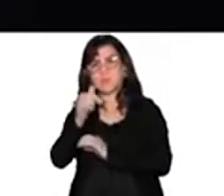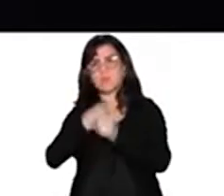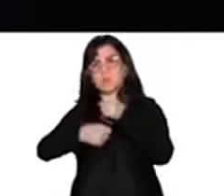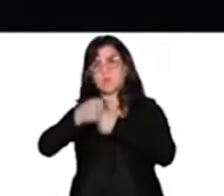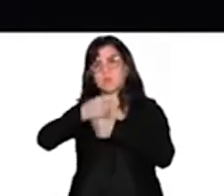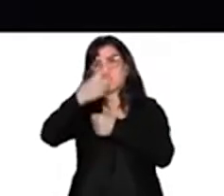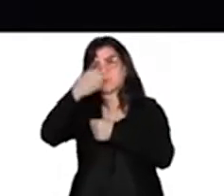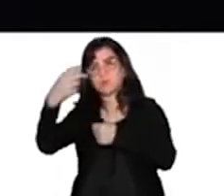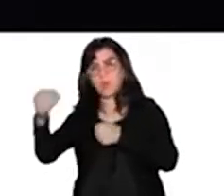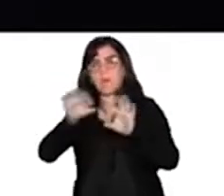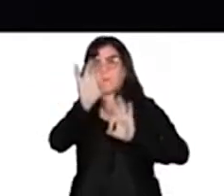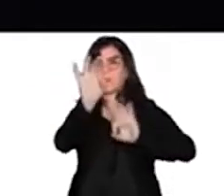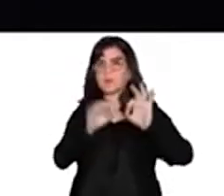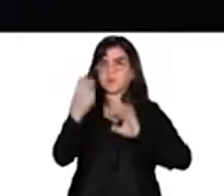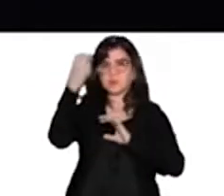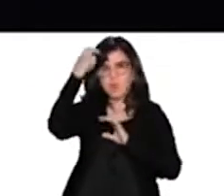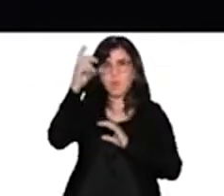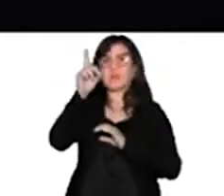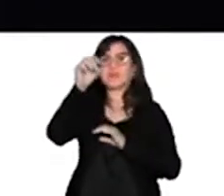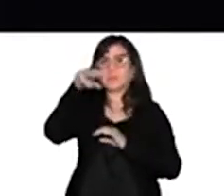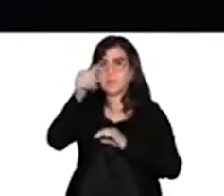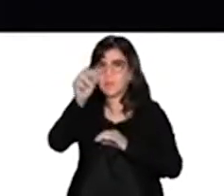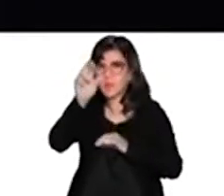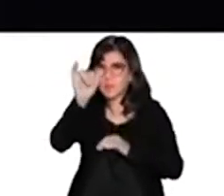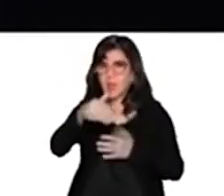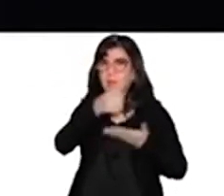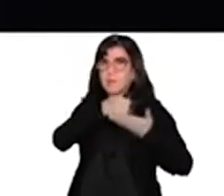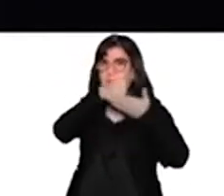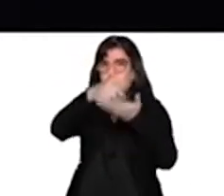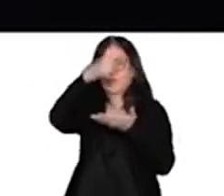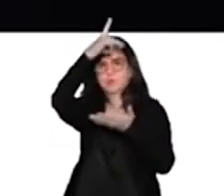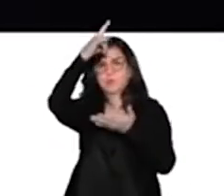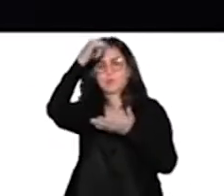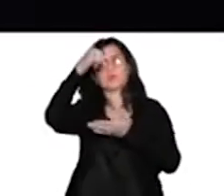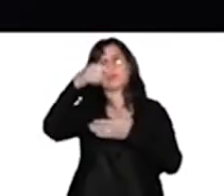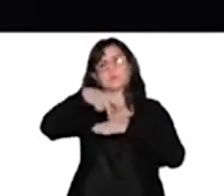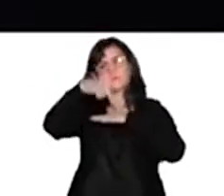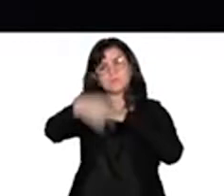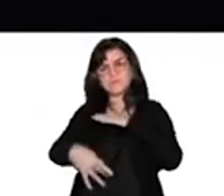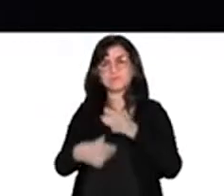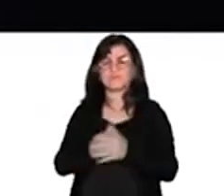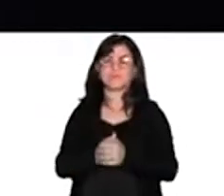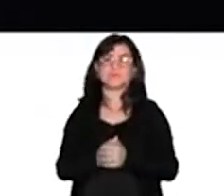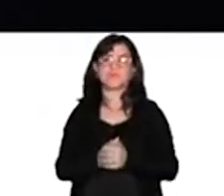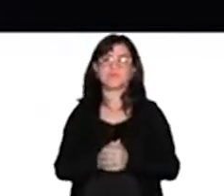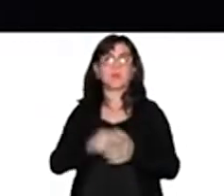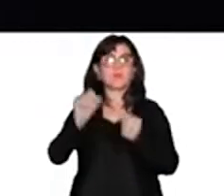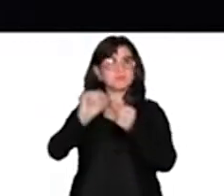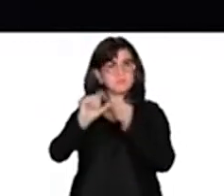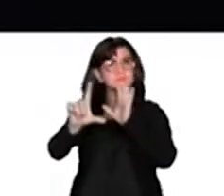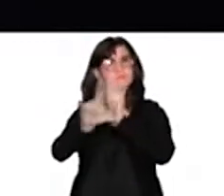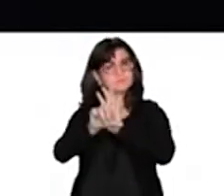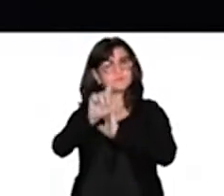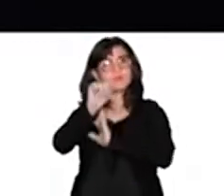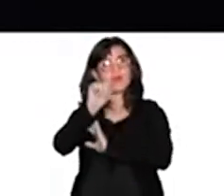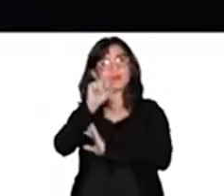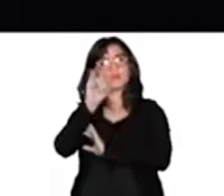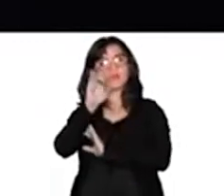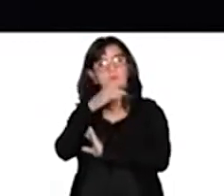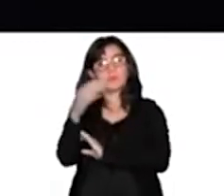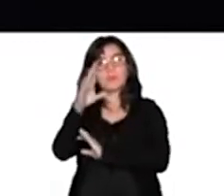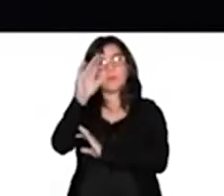O planejamento cultural é da Demarim e o apoio da Prefeitura Municipal de Passo Fundo. Realização: Lei Aldir